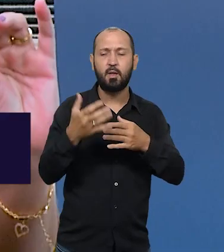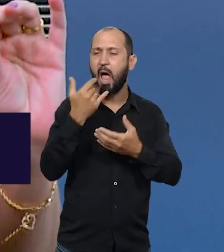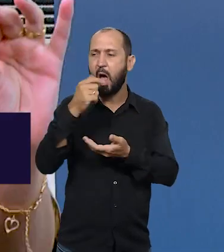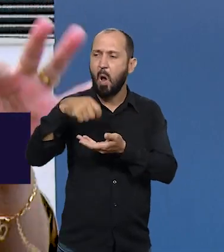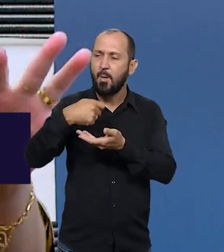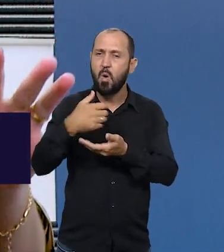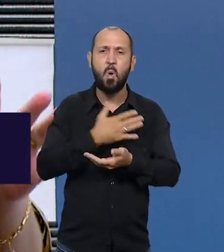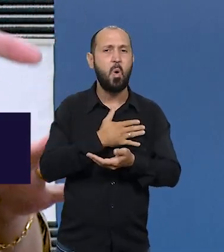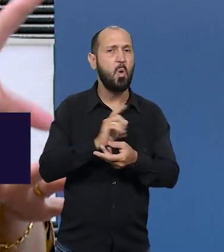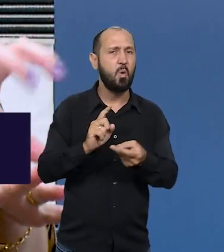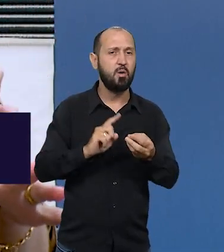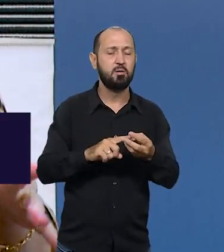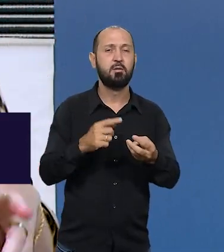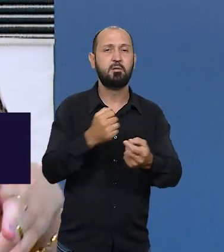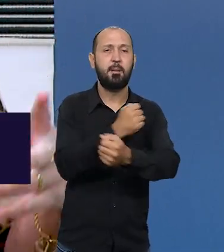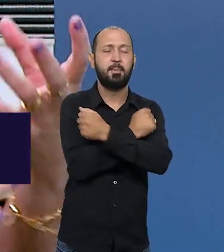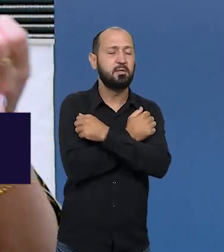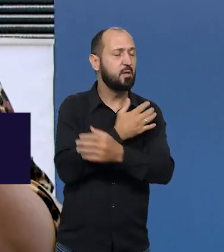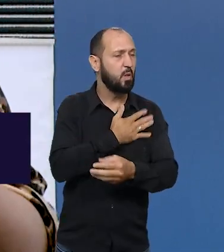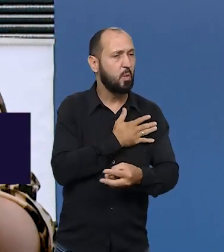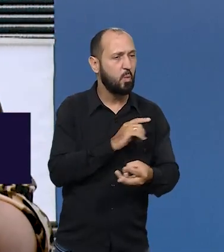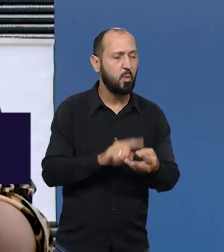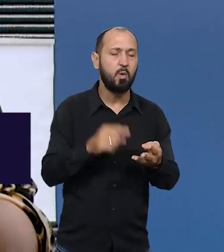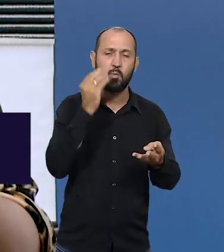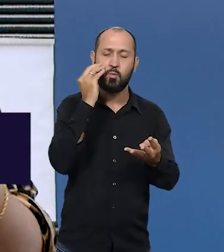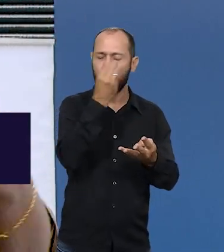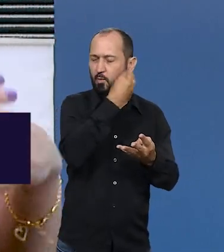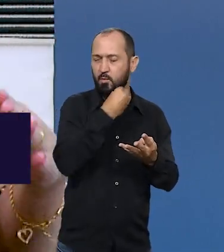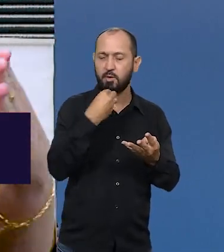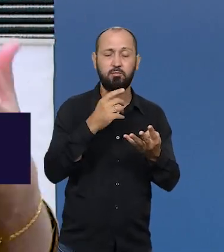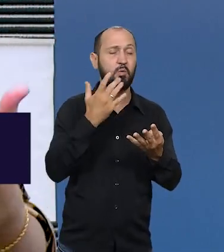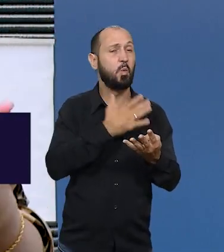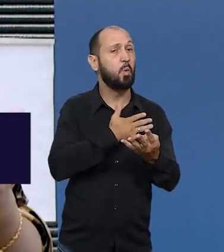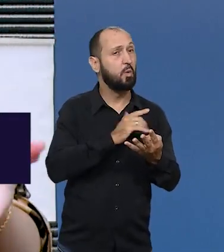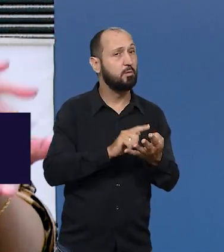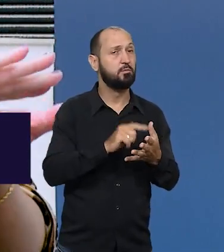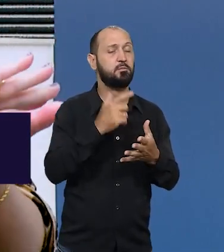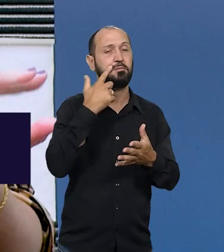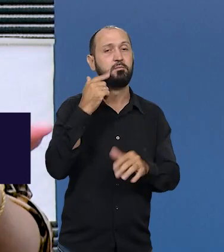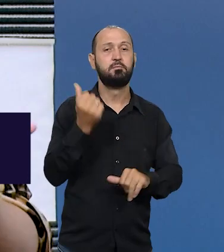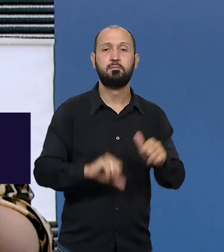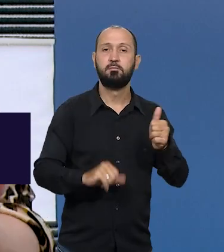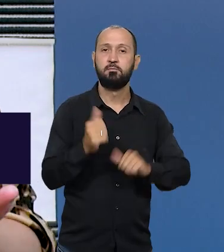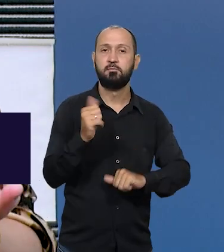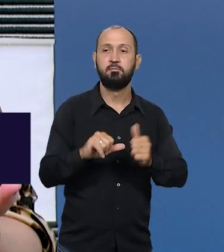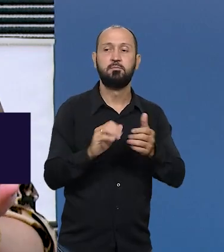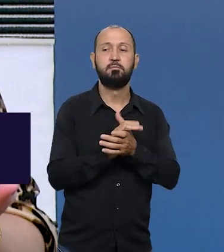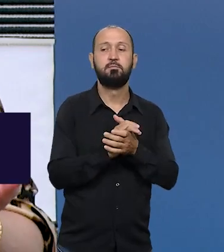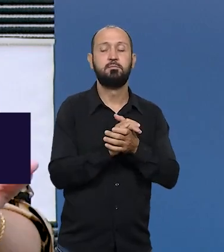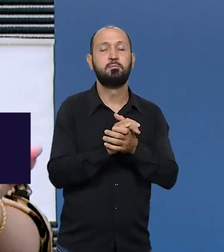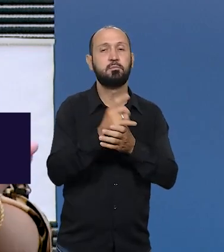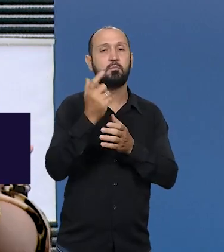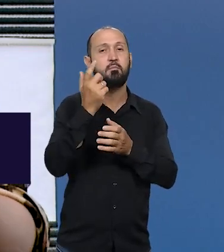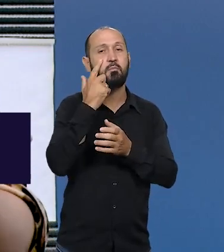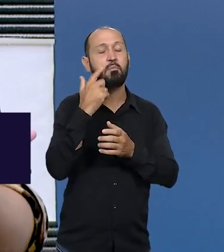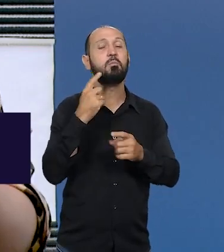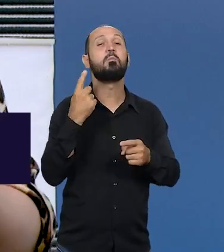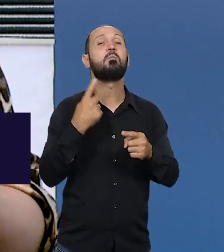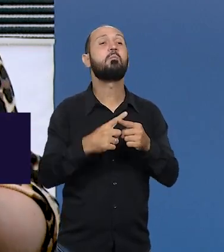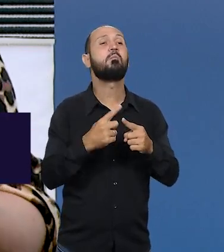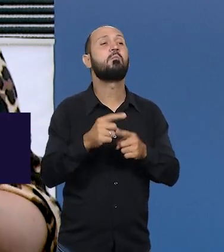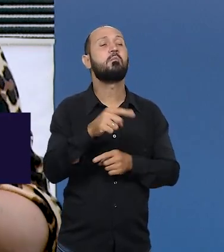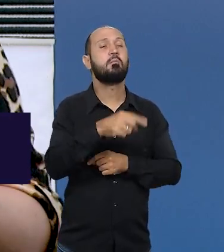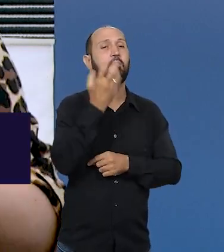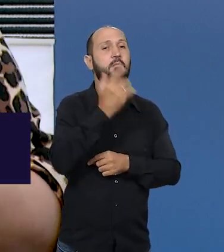não come tal alimento, ela não gosta de ser abraçada, ela não gosta de beijos, e a partir daí nós vamos fazer uma avaliação e vamos trazer pelo